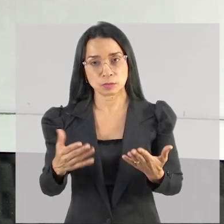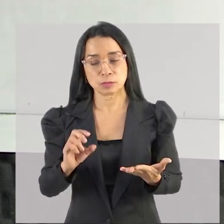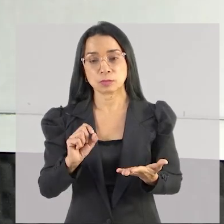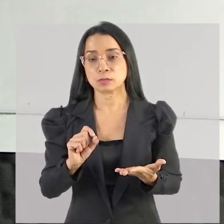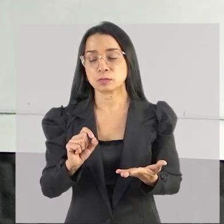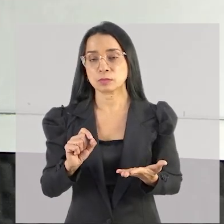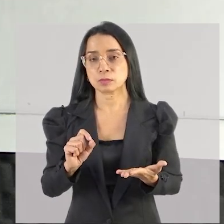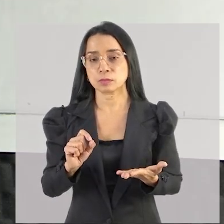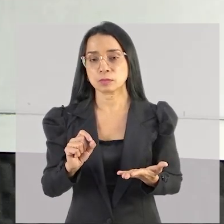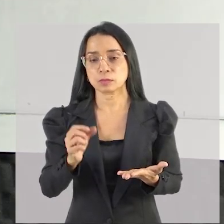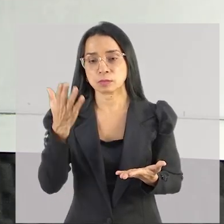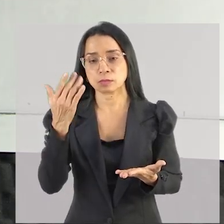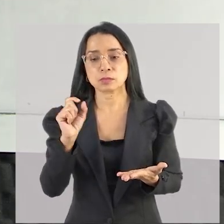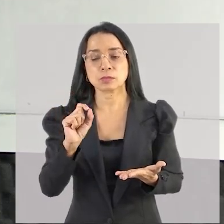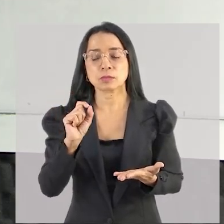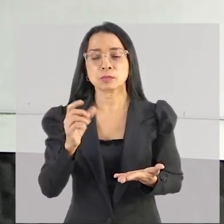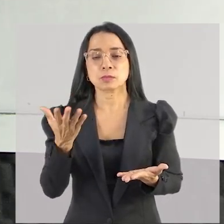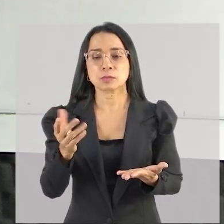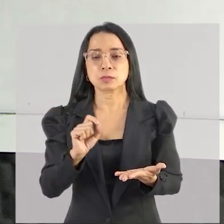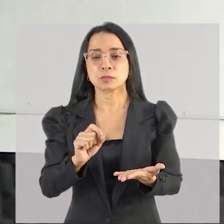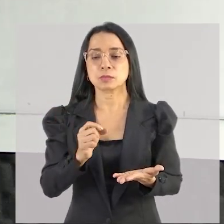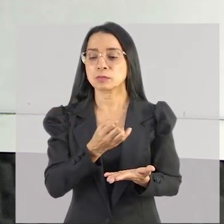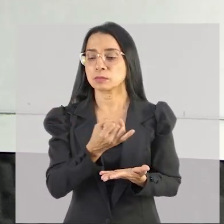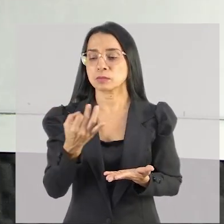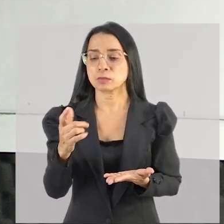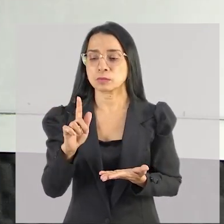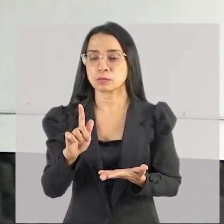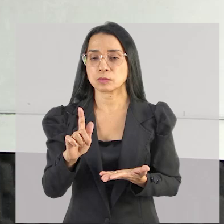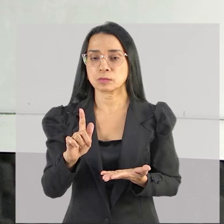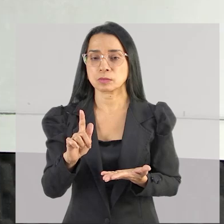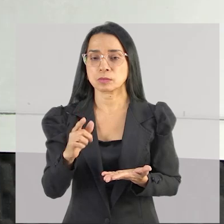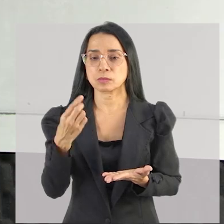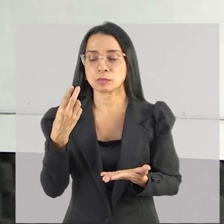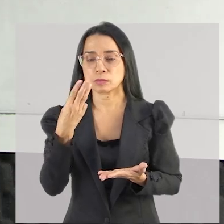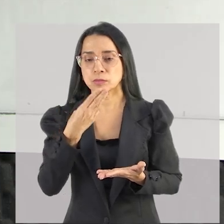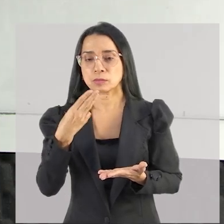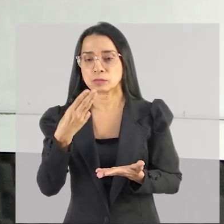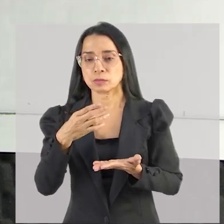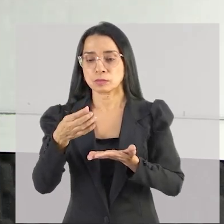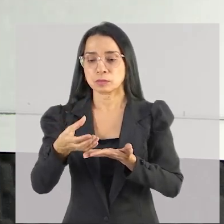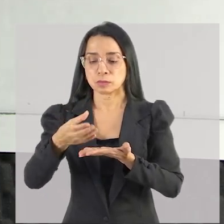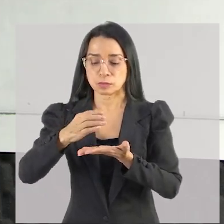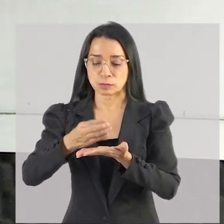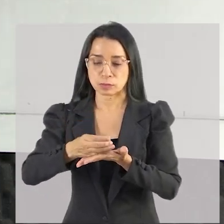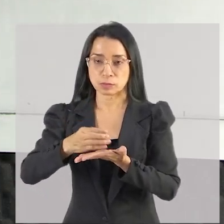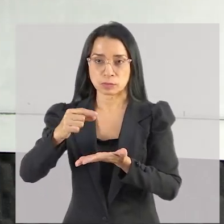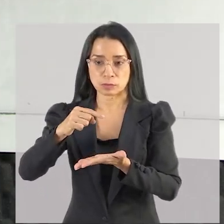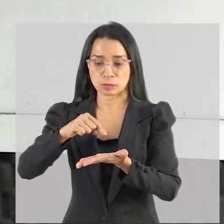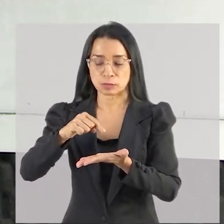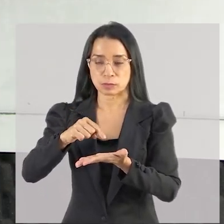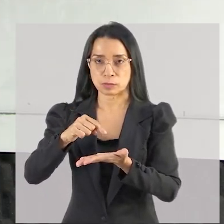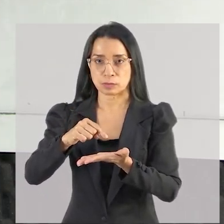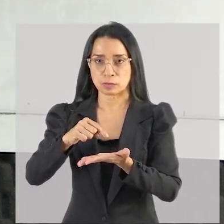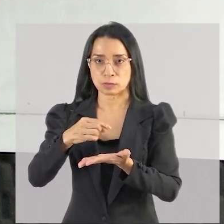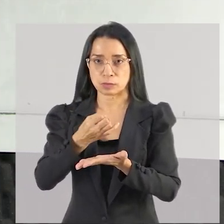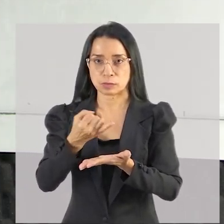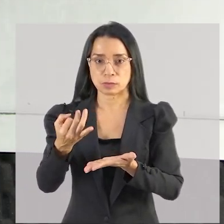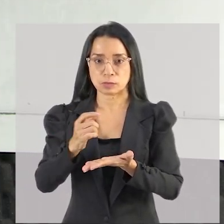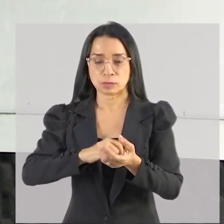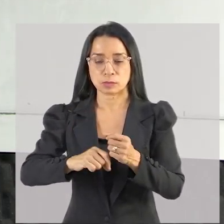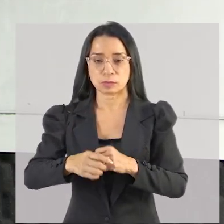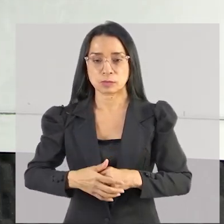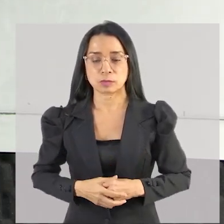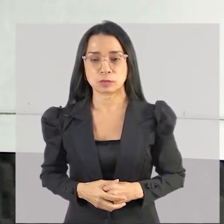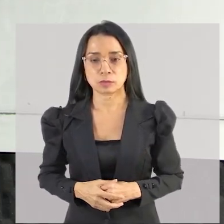Tranquilo? E ele quer saber o que no final? Quantas gramas de açúcar cabem em uma xícara, tá? Então, quantas gramas